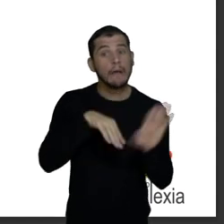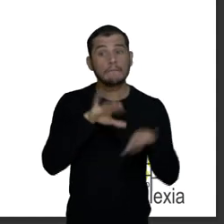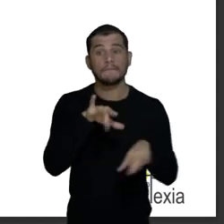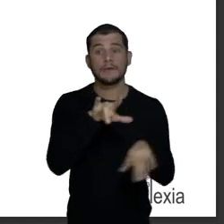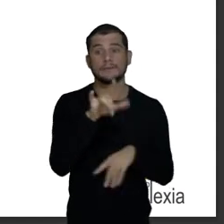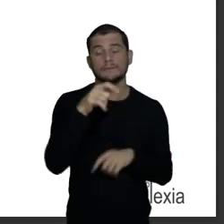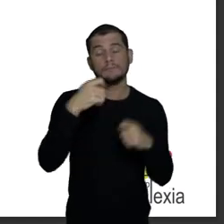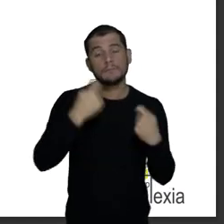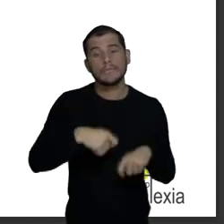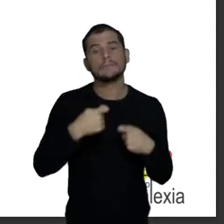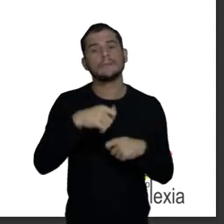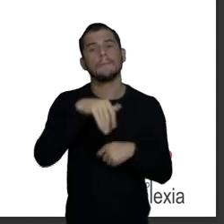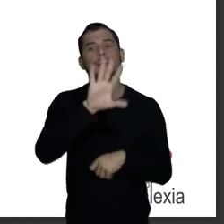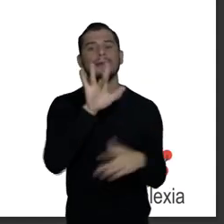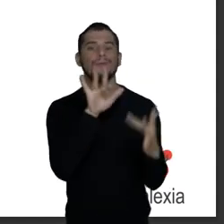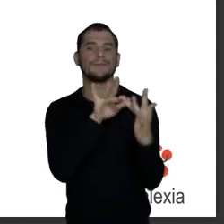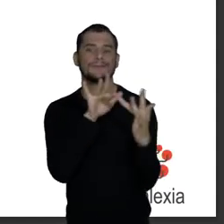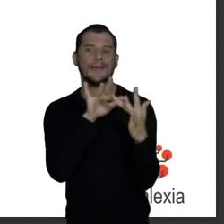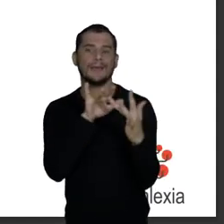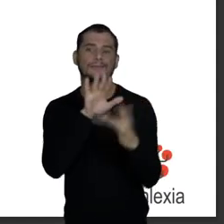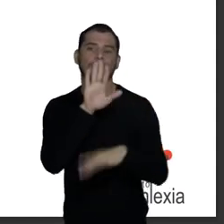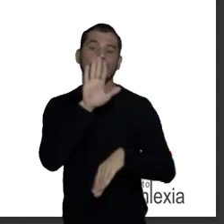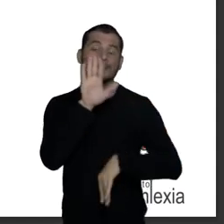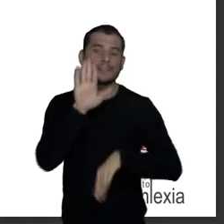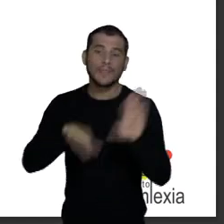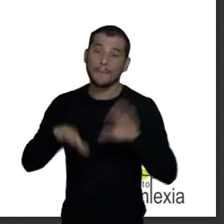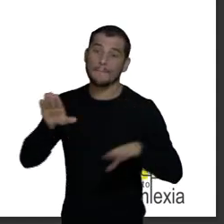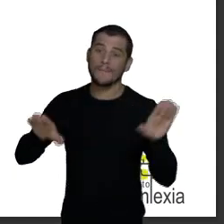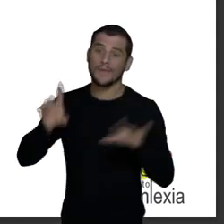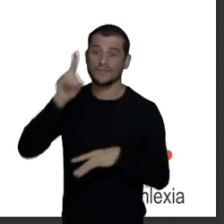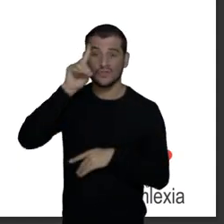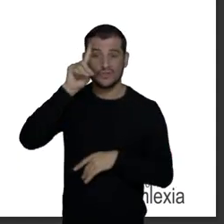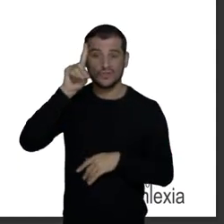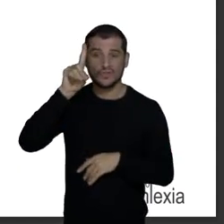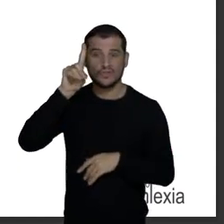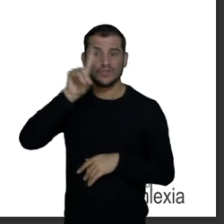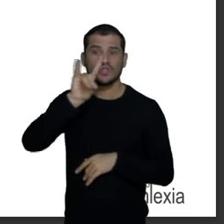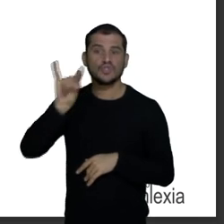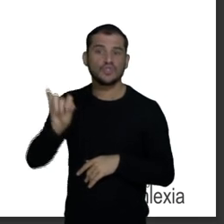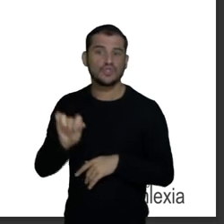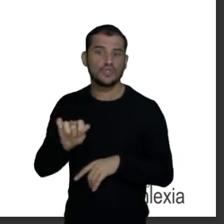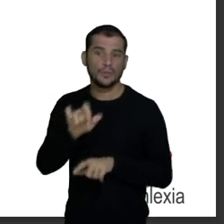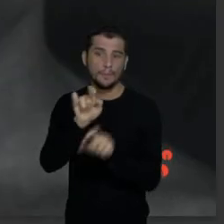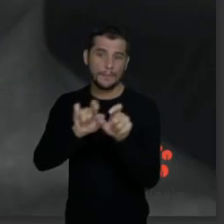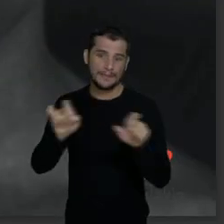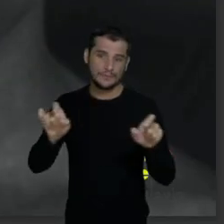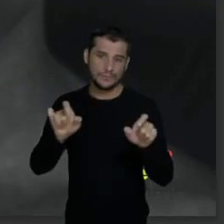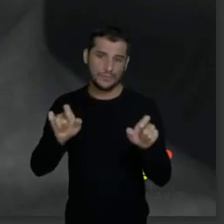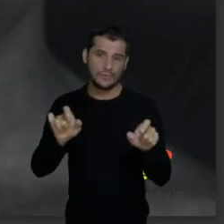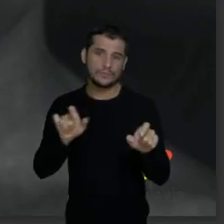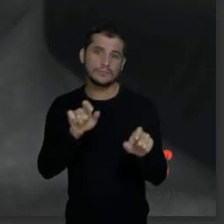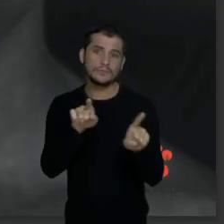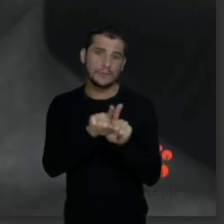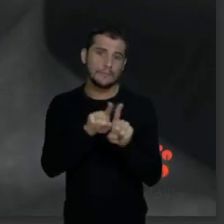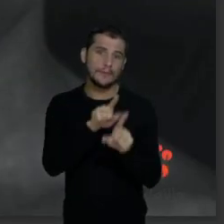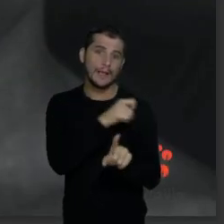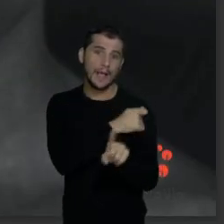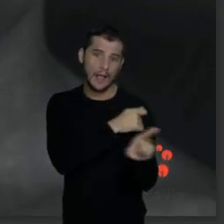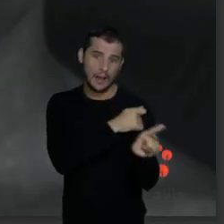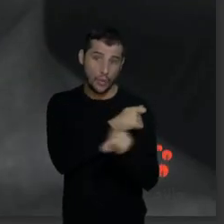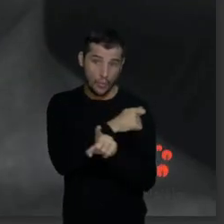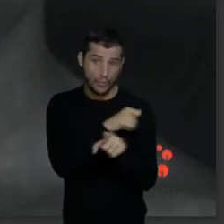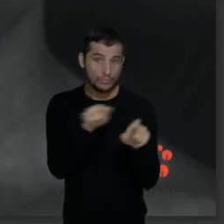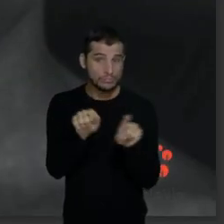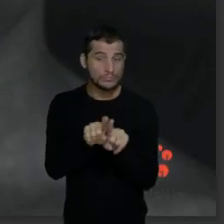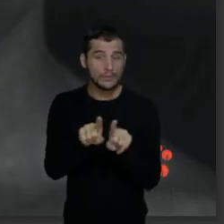tá lá dando aula e a gente não tá se conectando né com esse meu aluno com esse meu estudante E aí